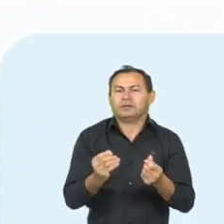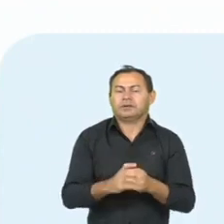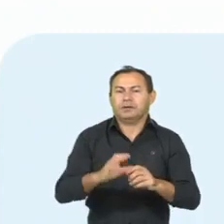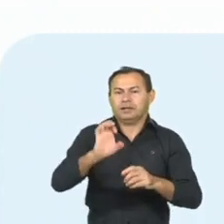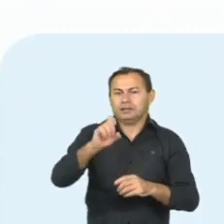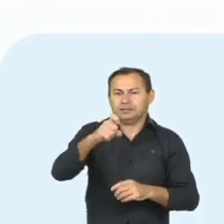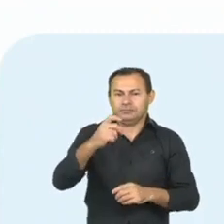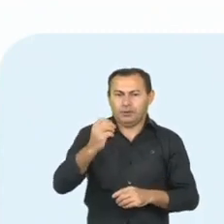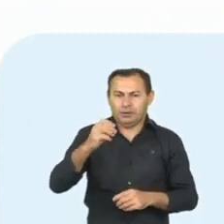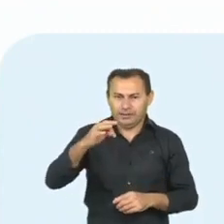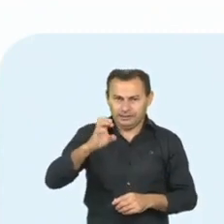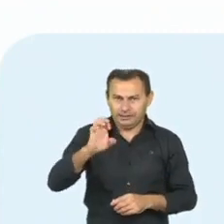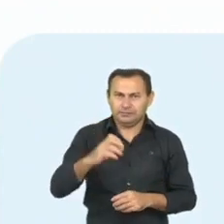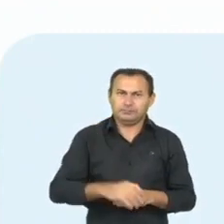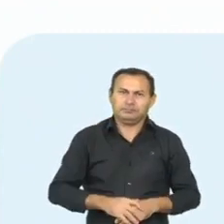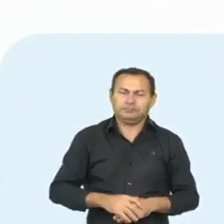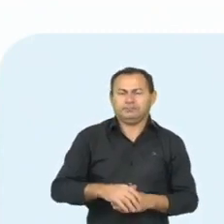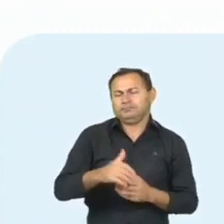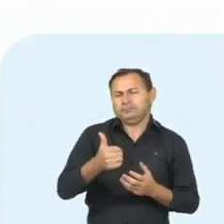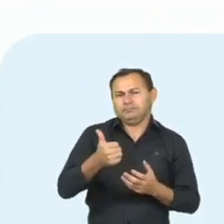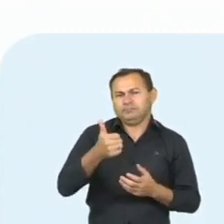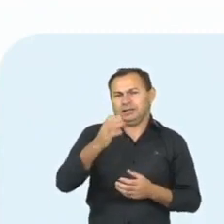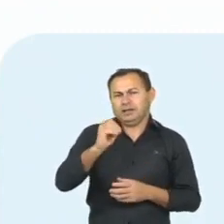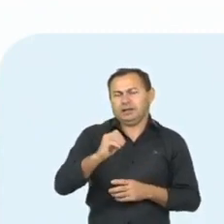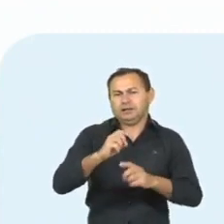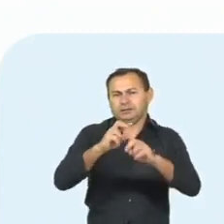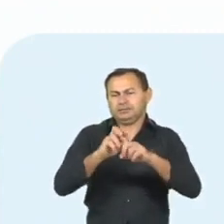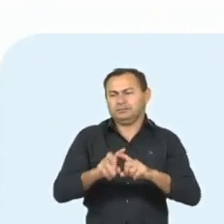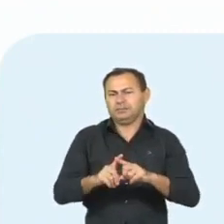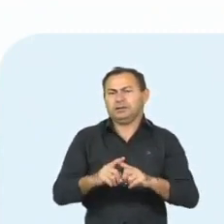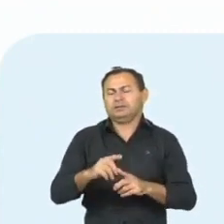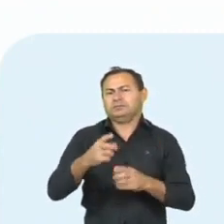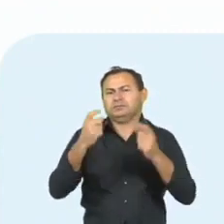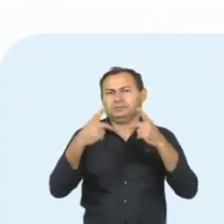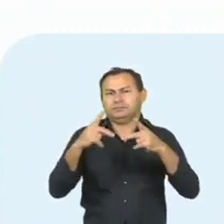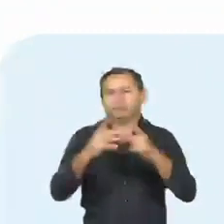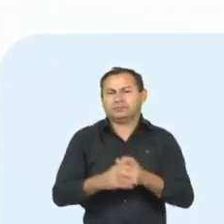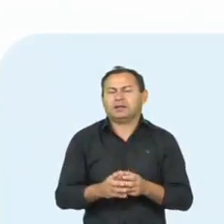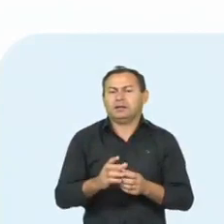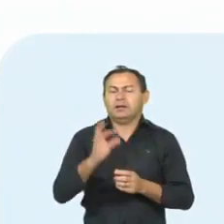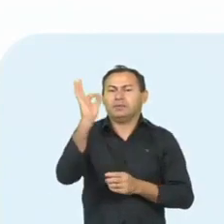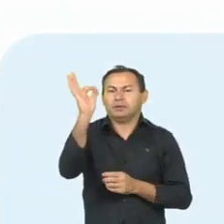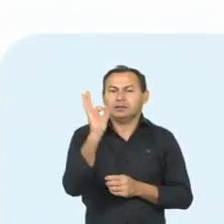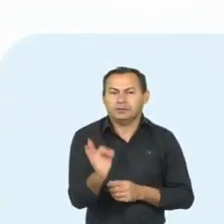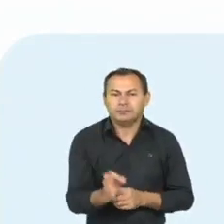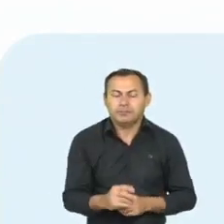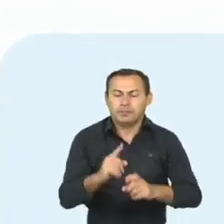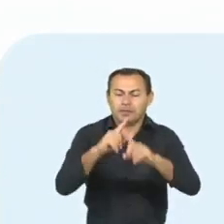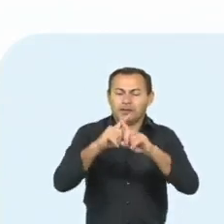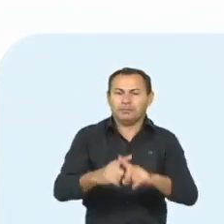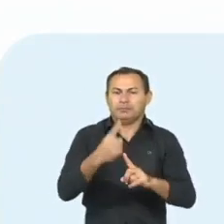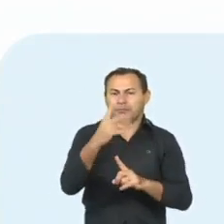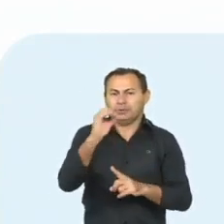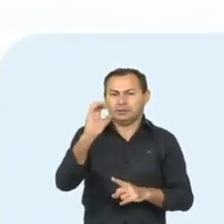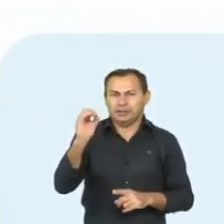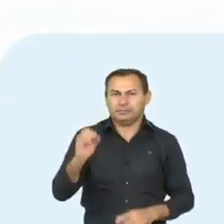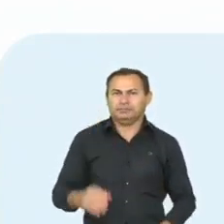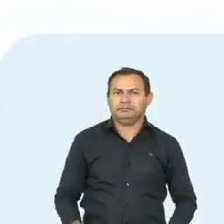expoente 10 elevado a algo. Normalmente, se você quer uma porcentagem, você multiplica por 100.